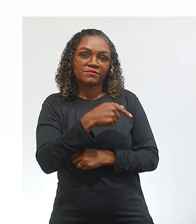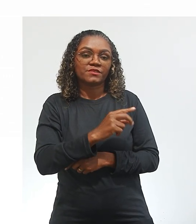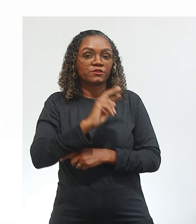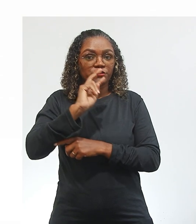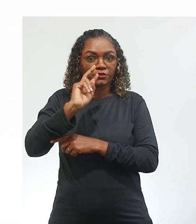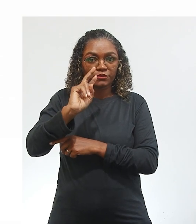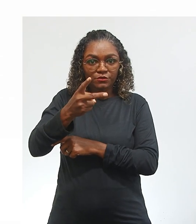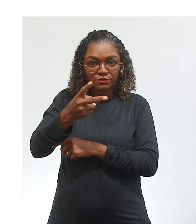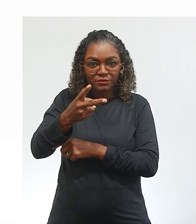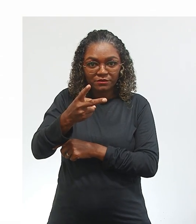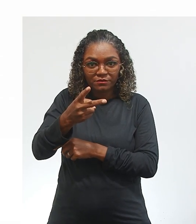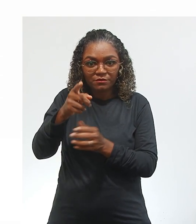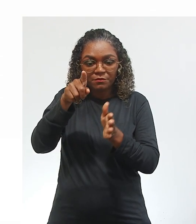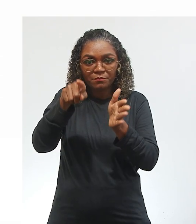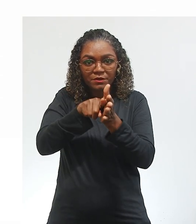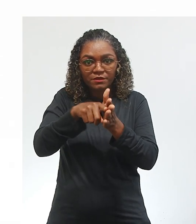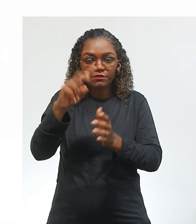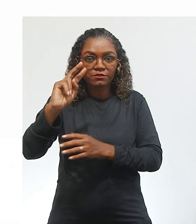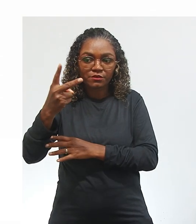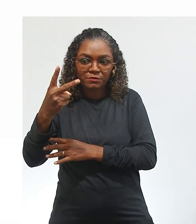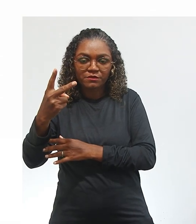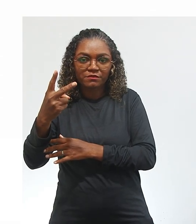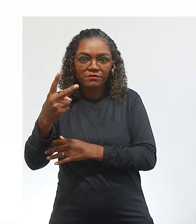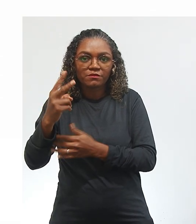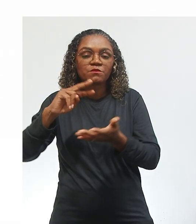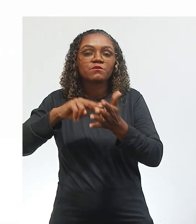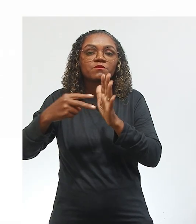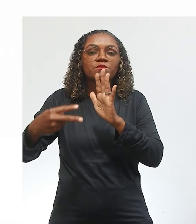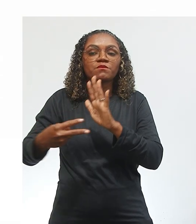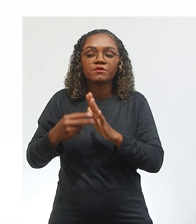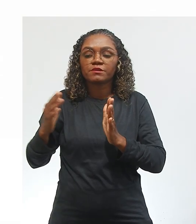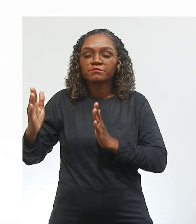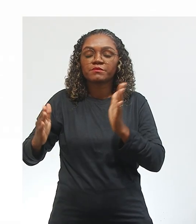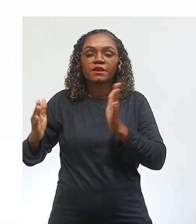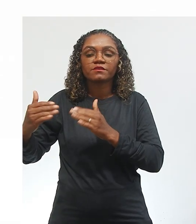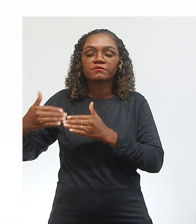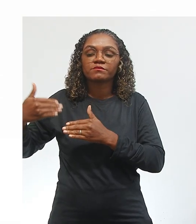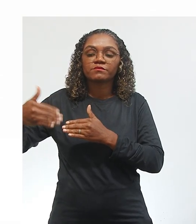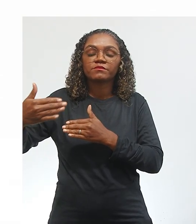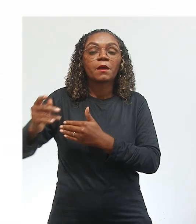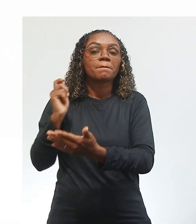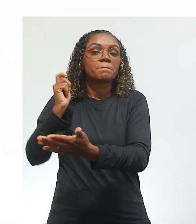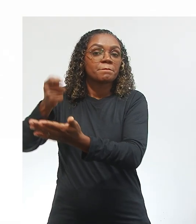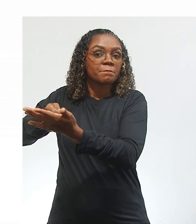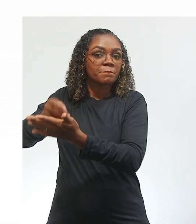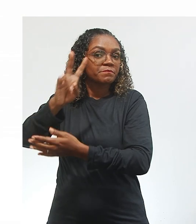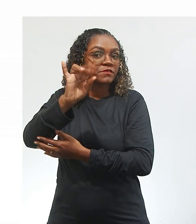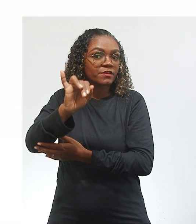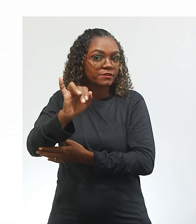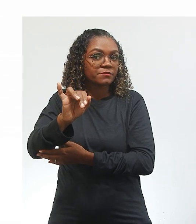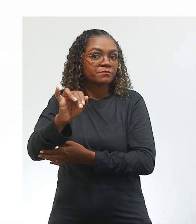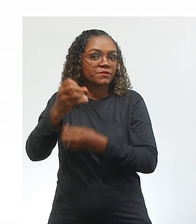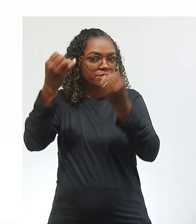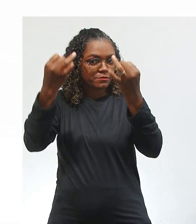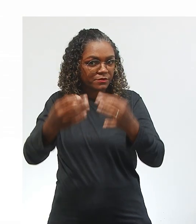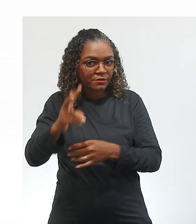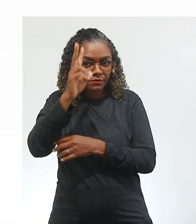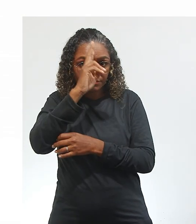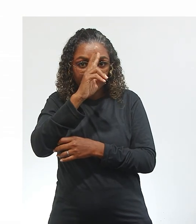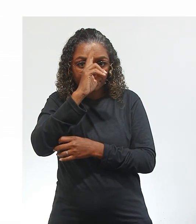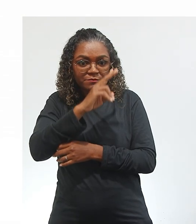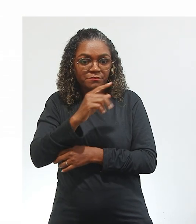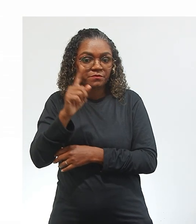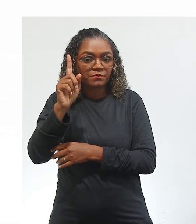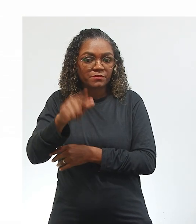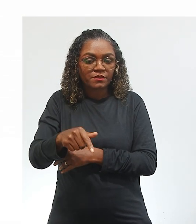o restante, 4 mil menos 2 mil, o restante seria contas a pagar. Gente, contas a pagar eu já expliquei para vocês lá. Contas